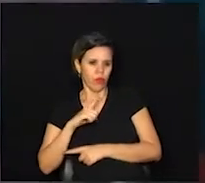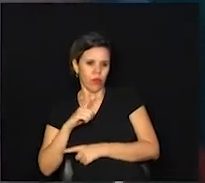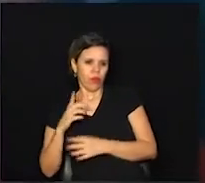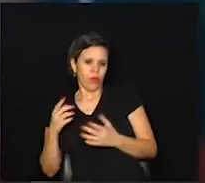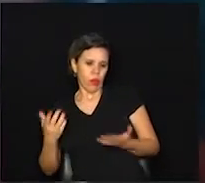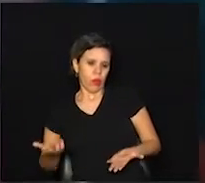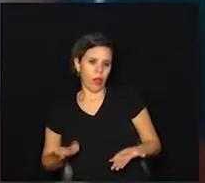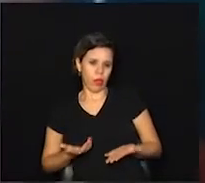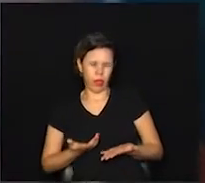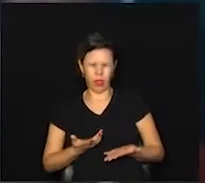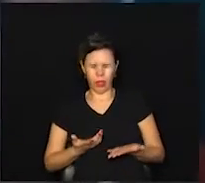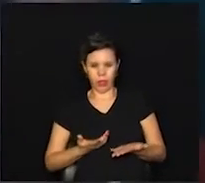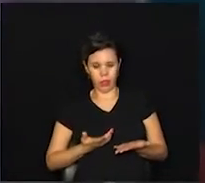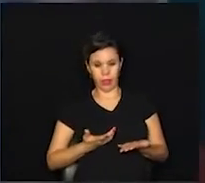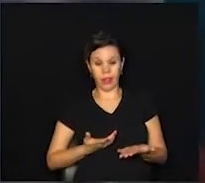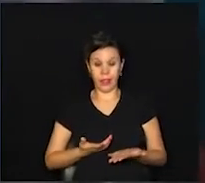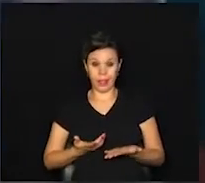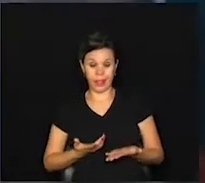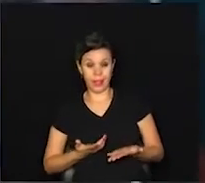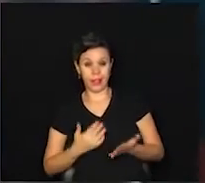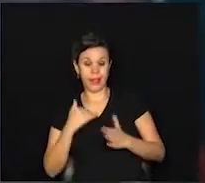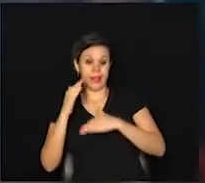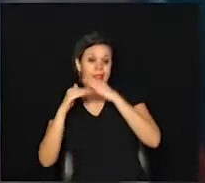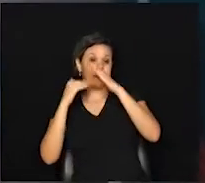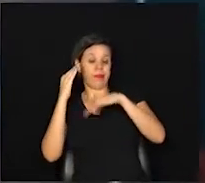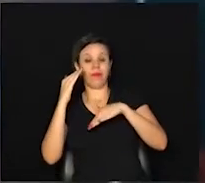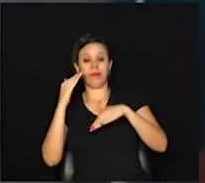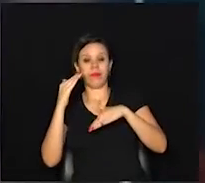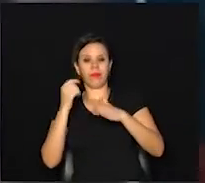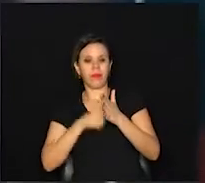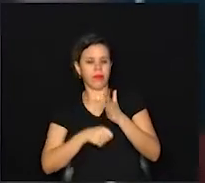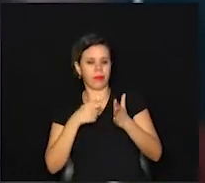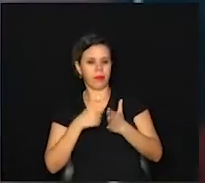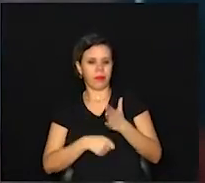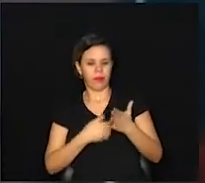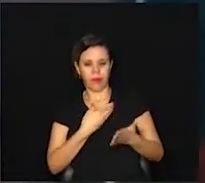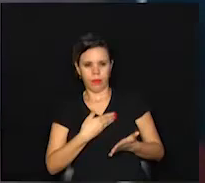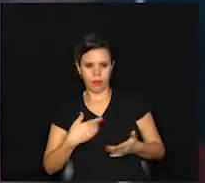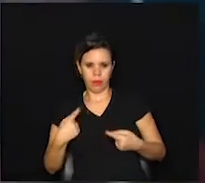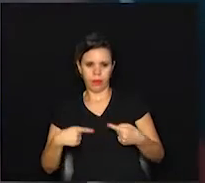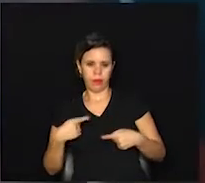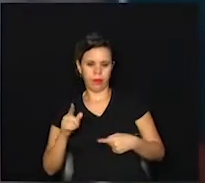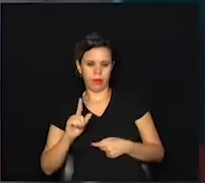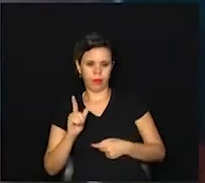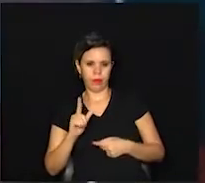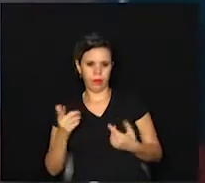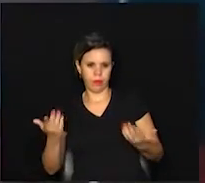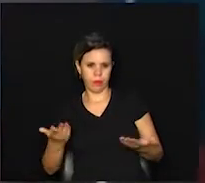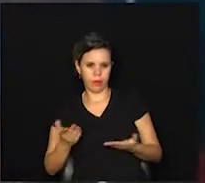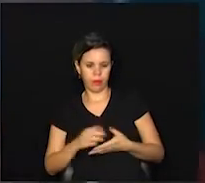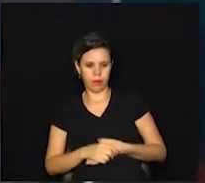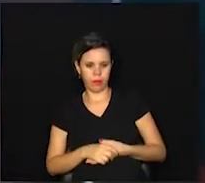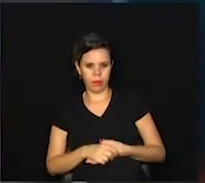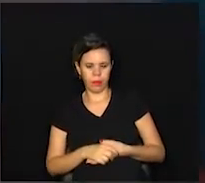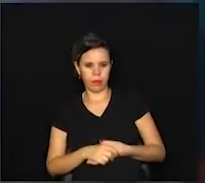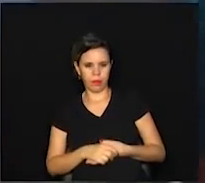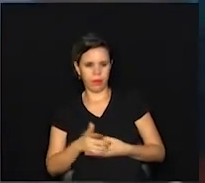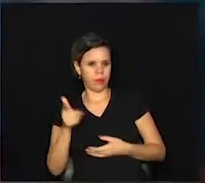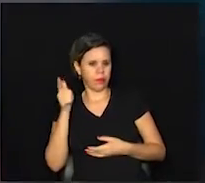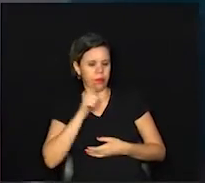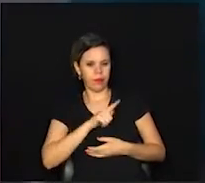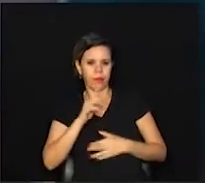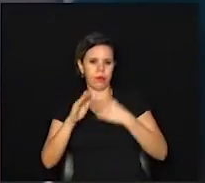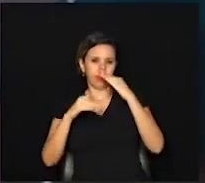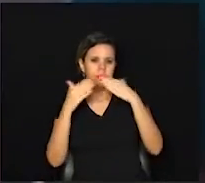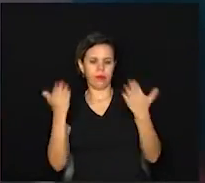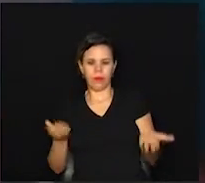possibilidade, as construções dessas políticas. É evidente que hoje, o que nós conseguimos avançar